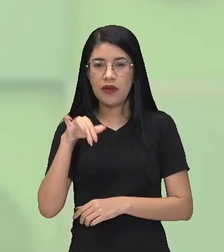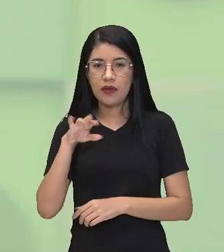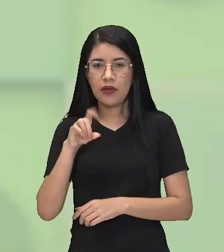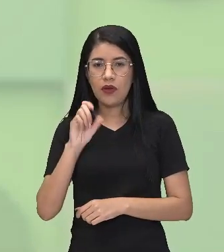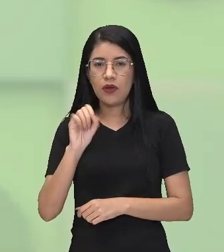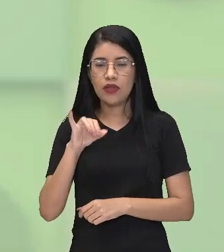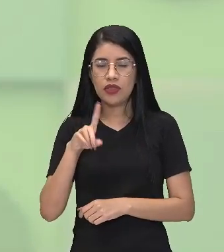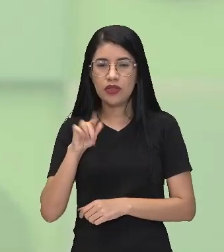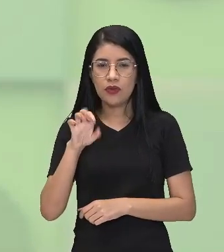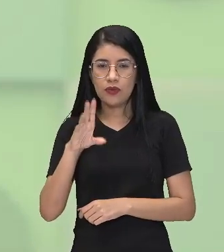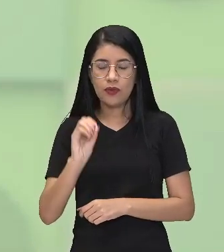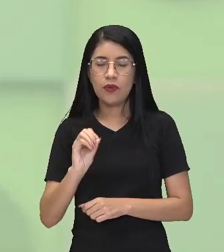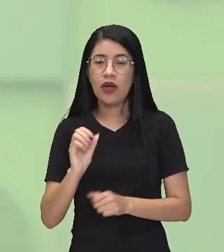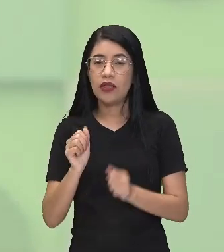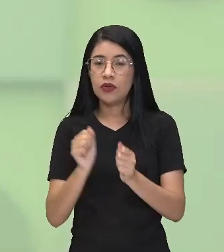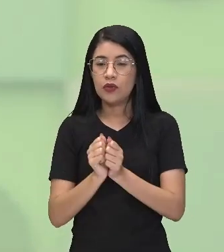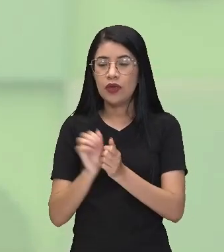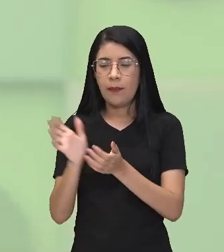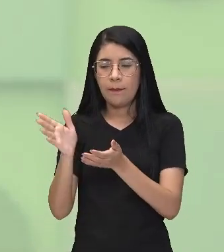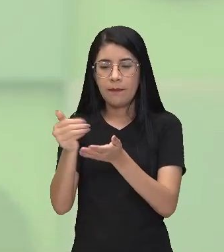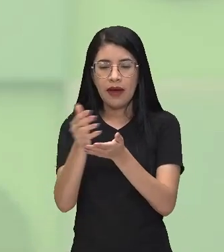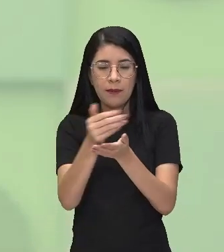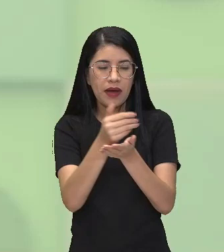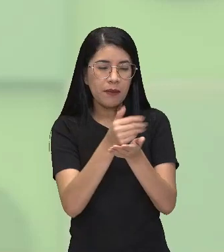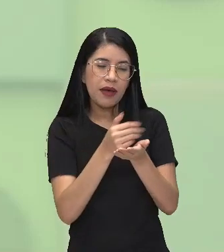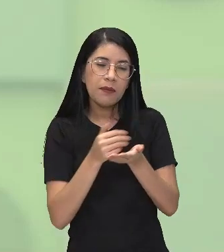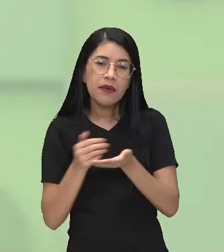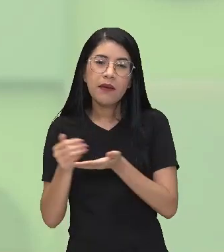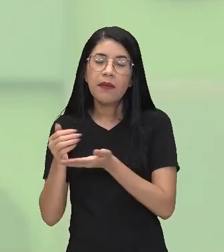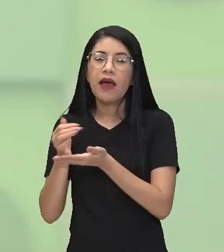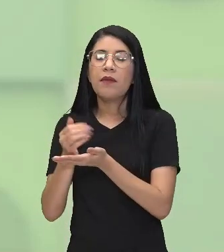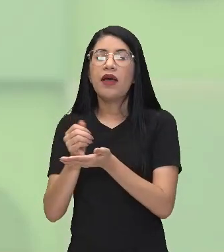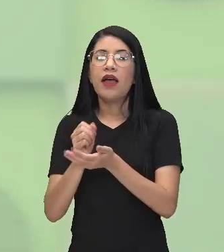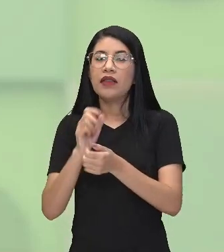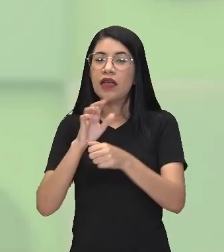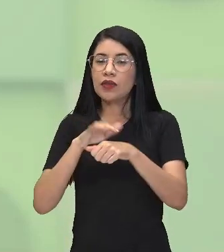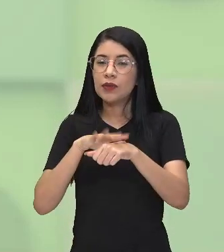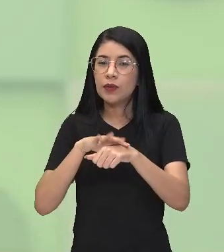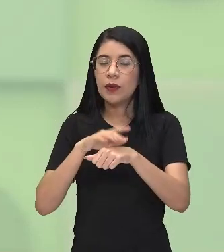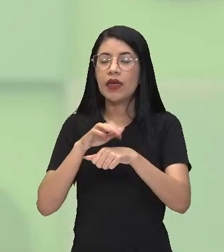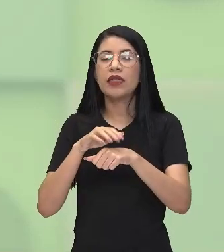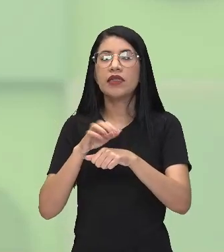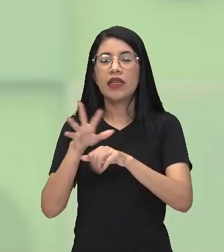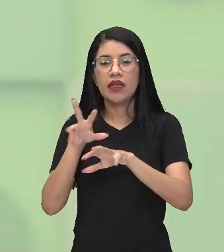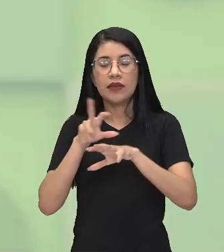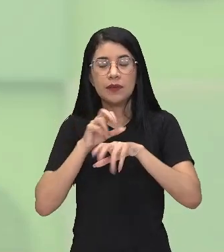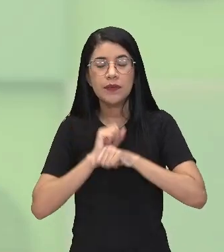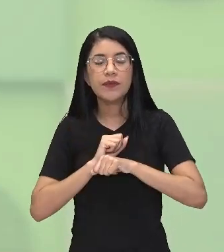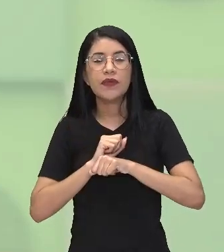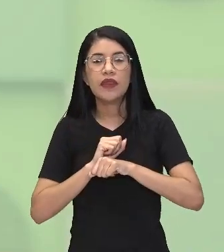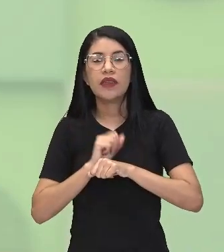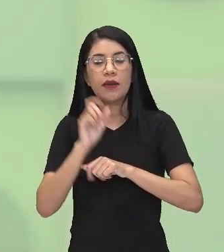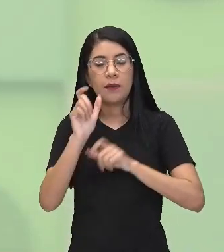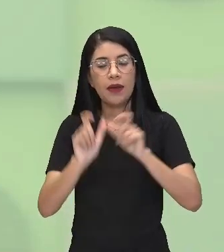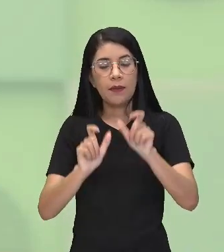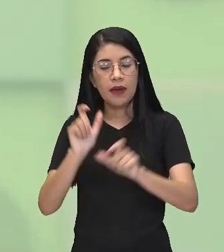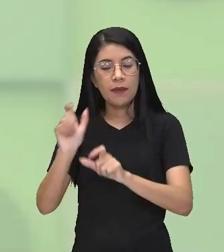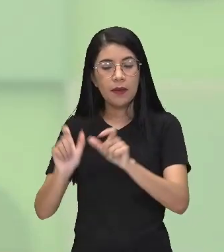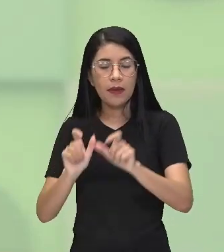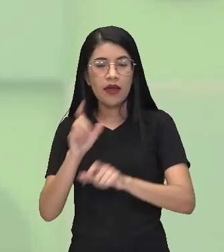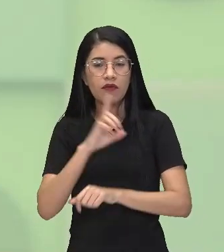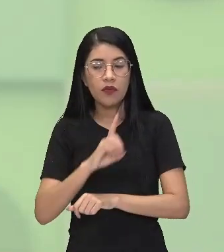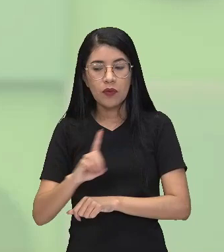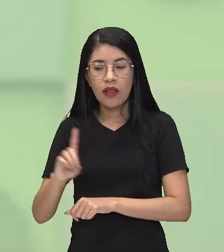feitos juntando todos os casos de doenças daquelas pessoas que foram